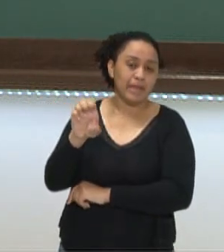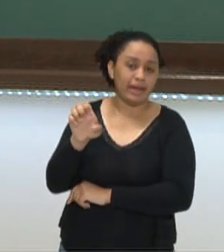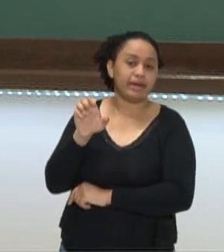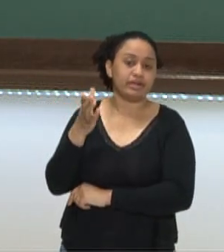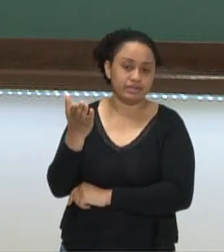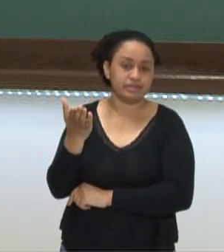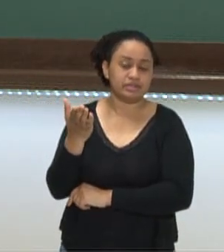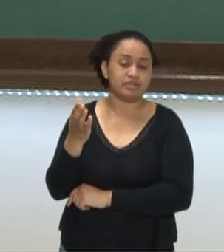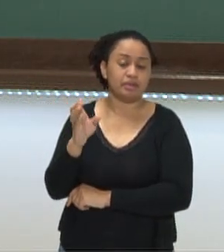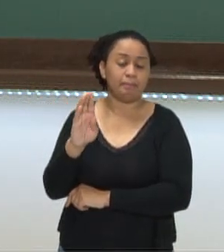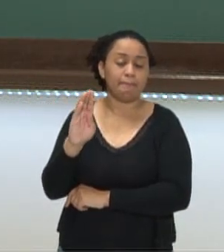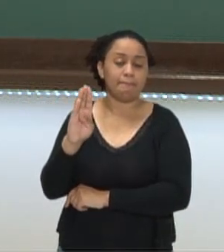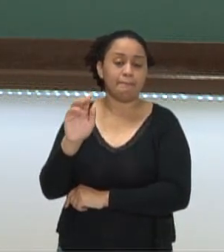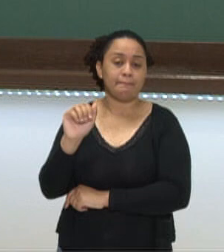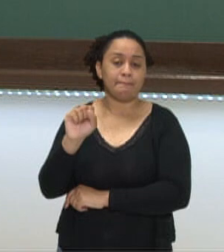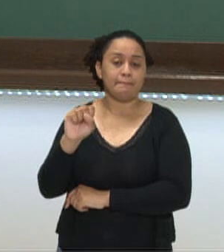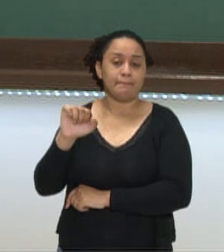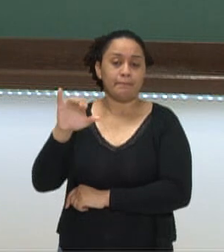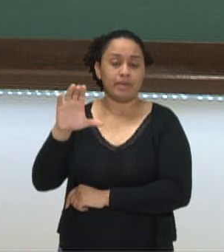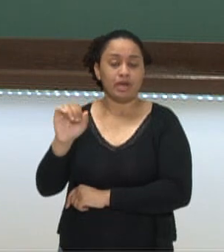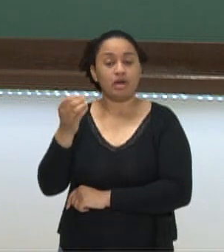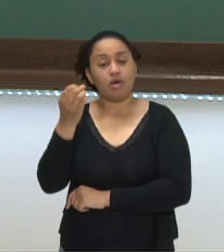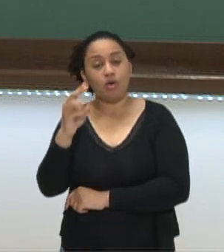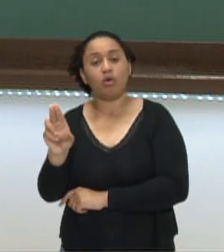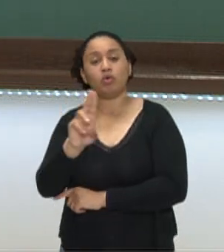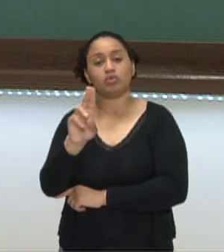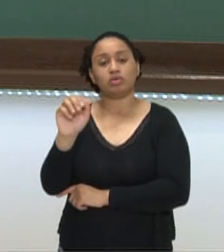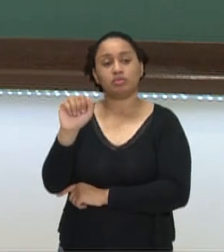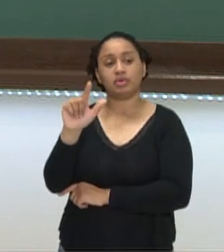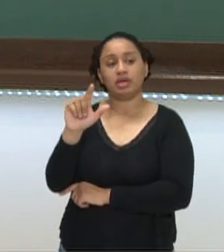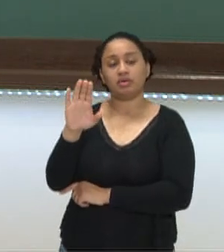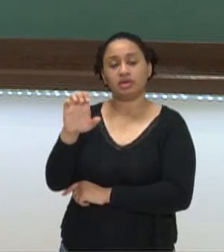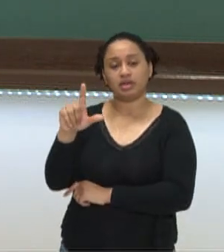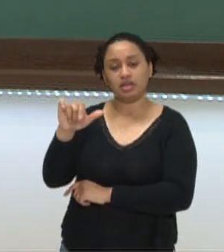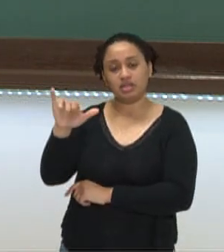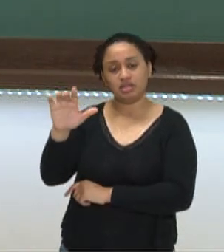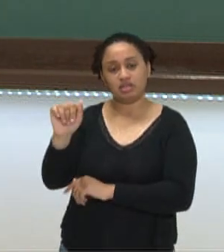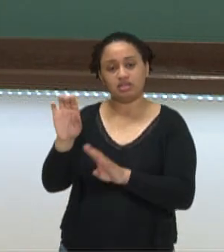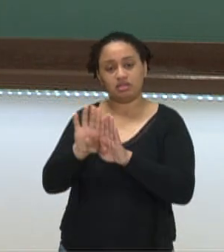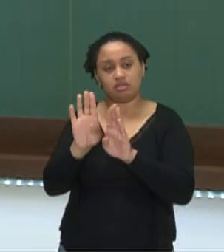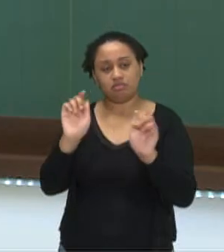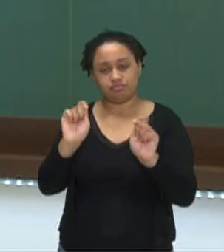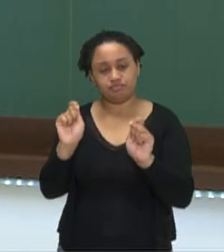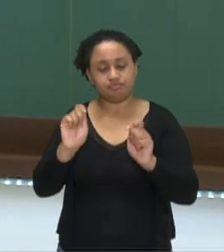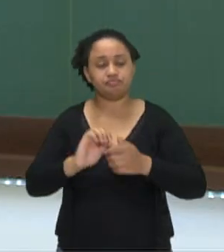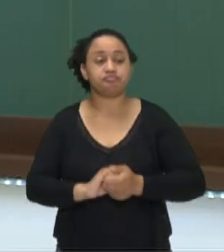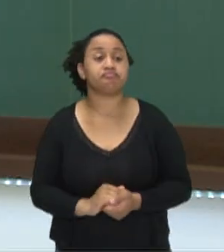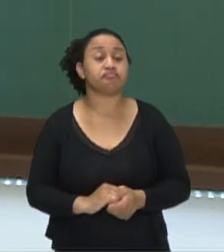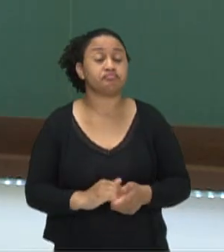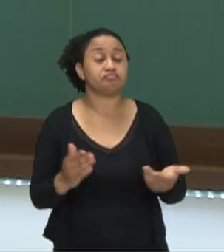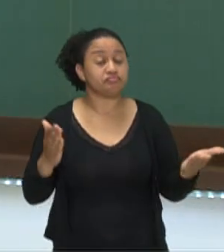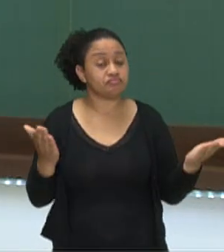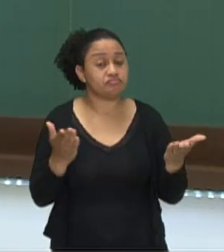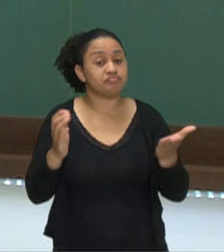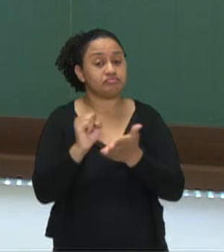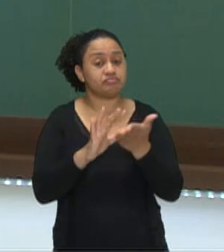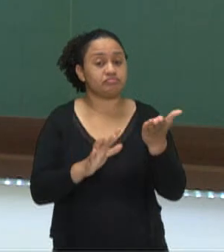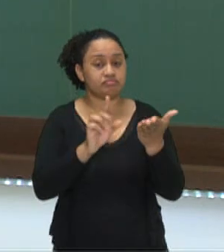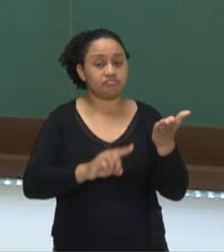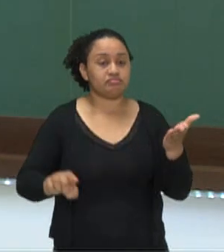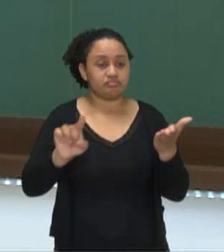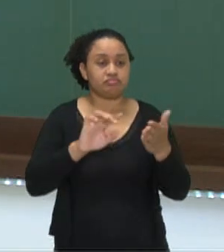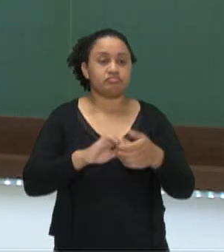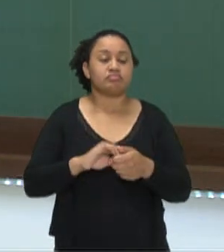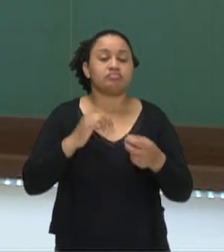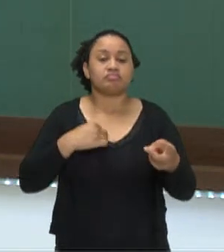como básica ou alcalina. E aí temos um momento de atividade.